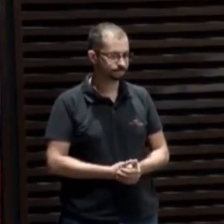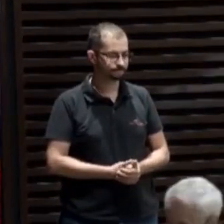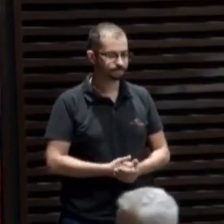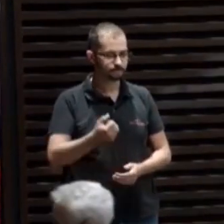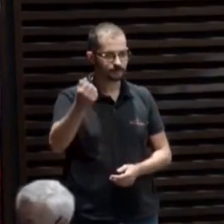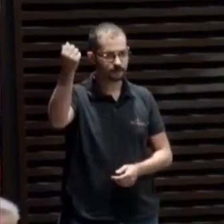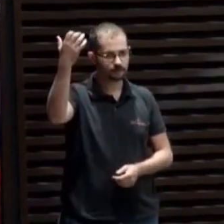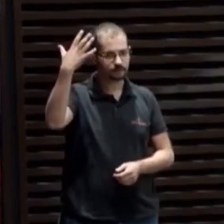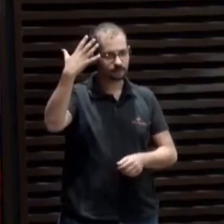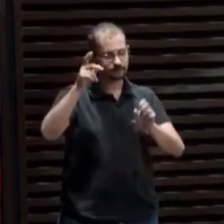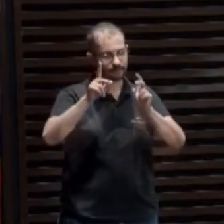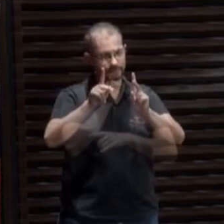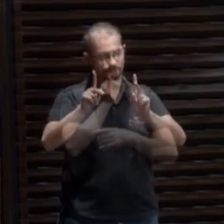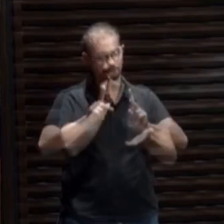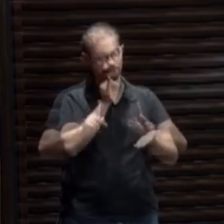Graça e paz, queridos.